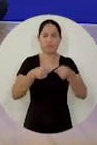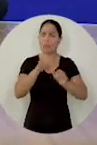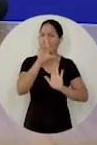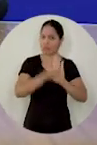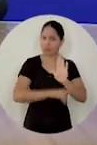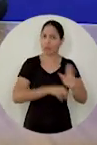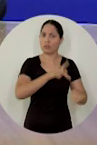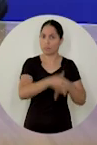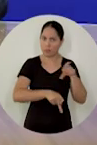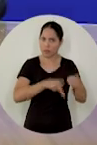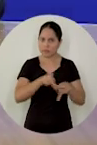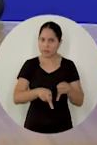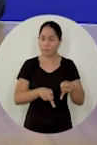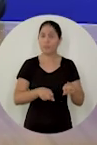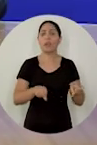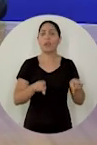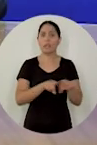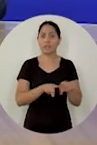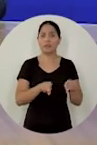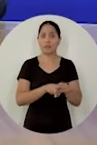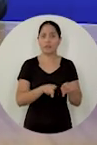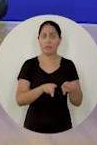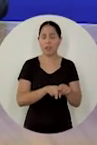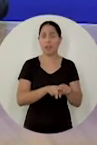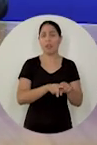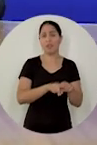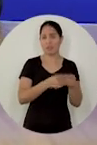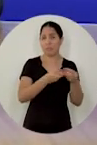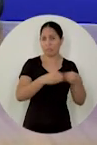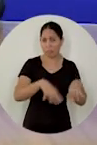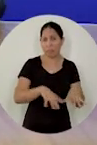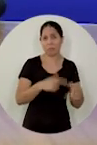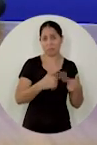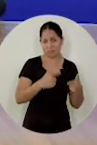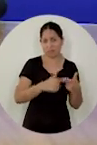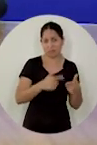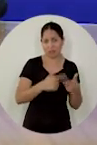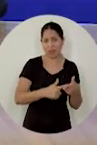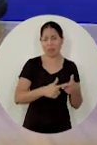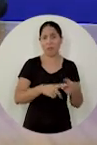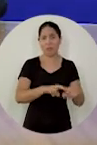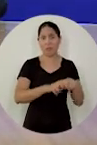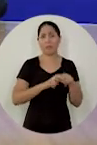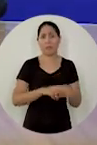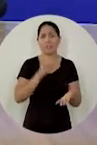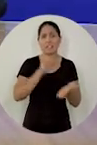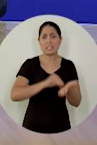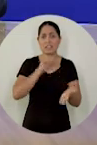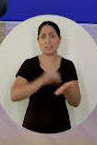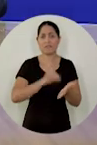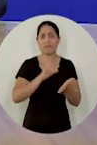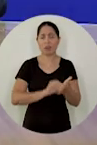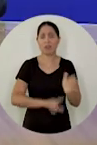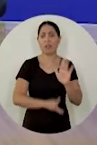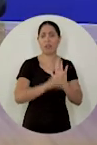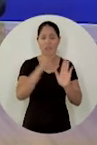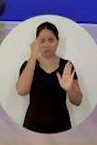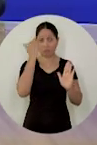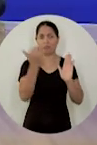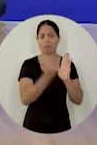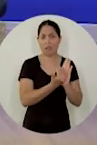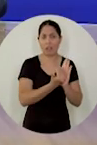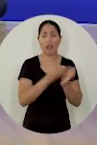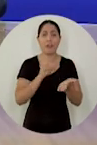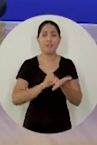qualificada para poder defender direitos das populações que serão prejudicadas, estão sendo prejudicadas por essa verdadeira falta